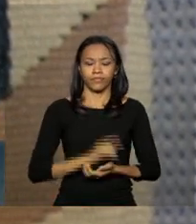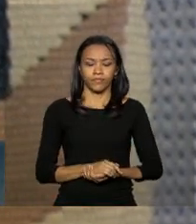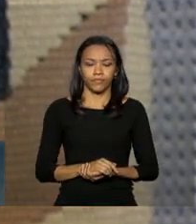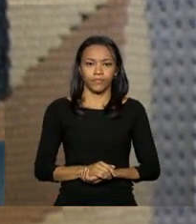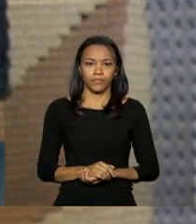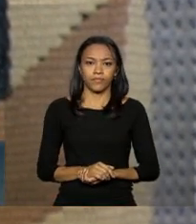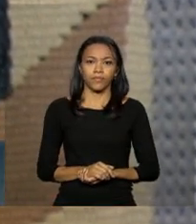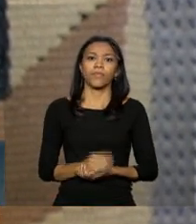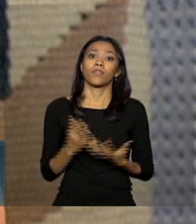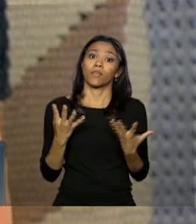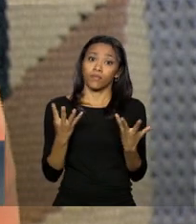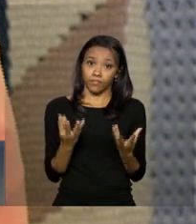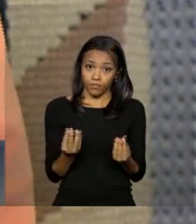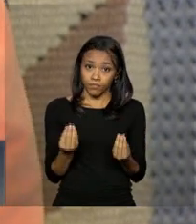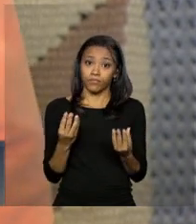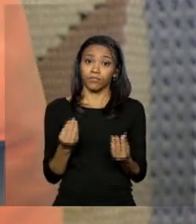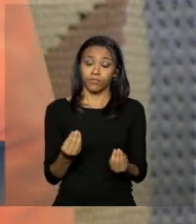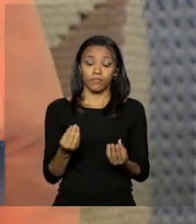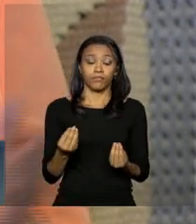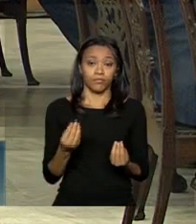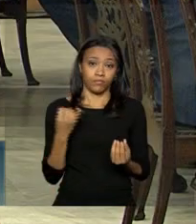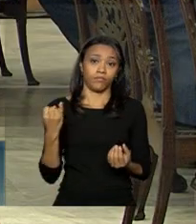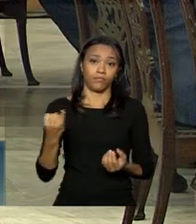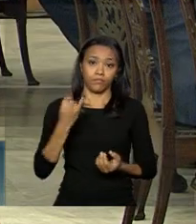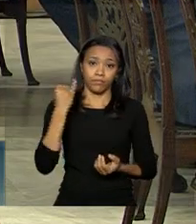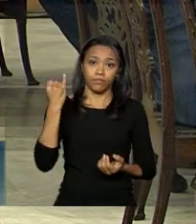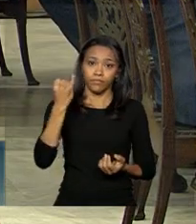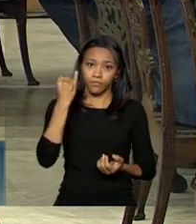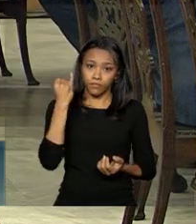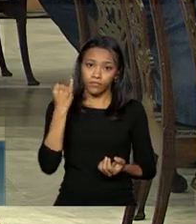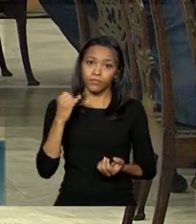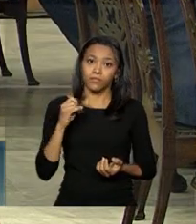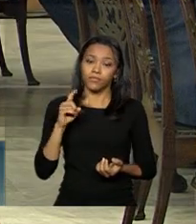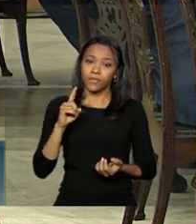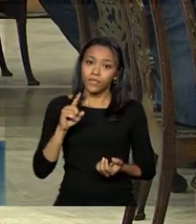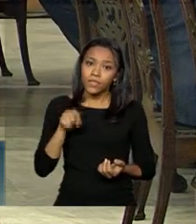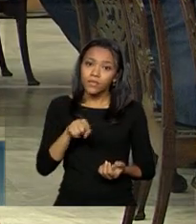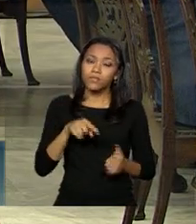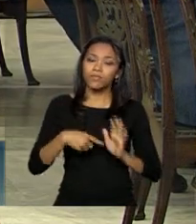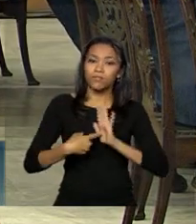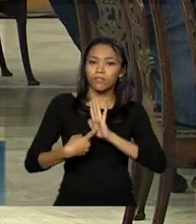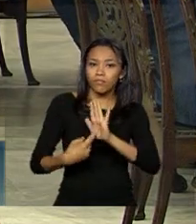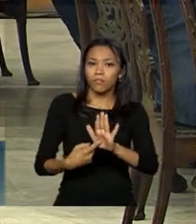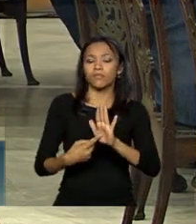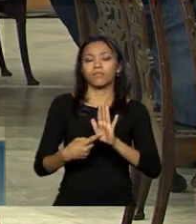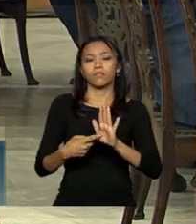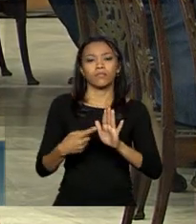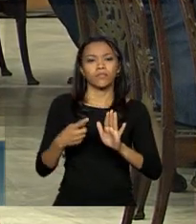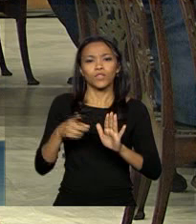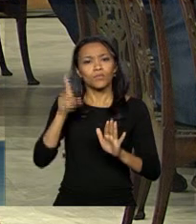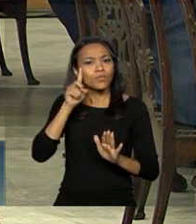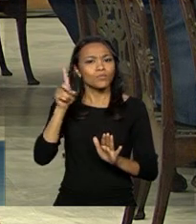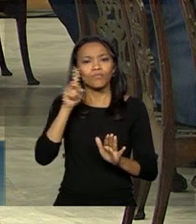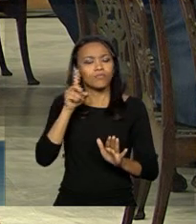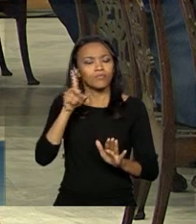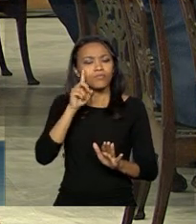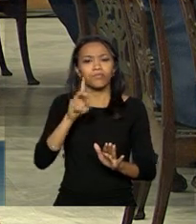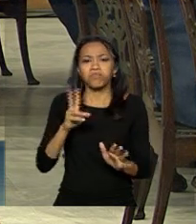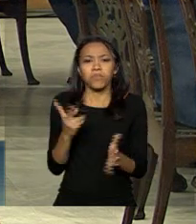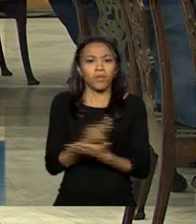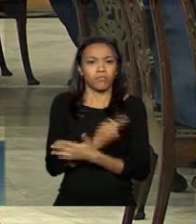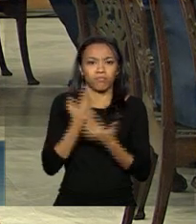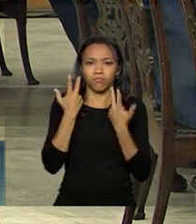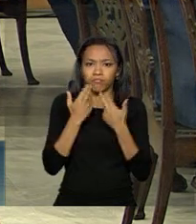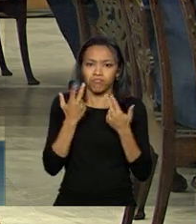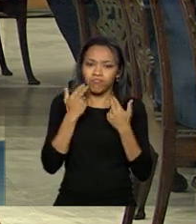É muito positivo e é uma pequena expressão daquilo que se passa todos os dias nas relações